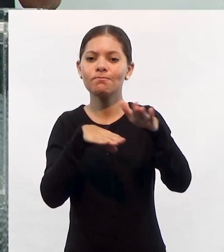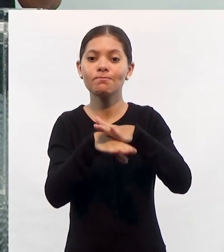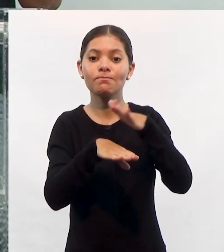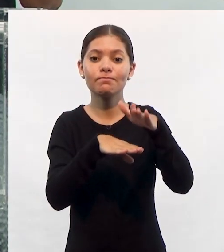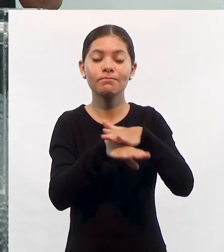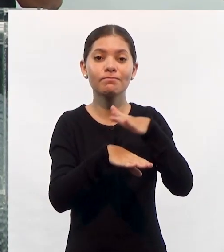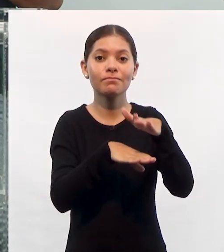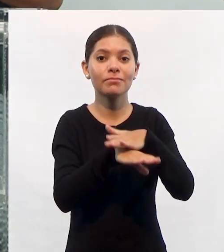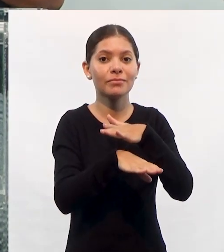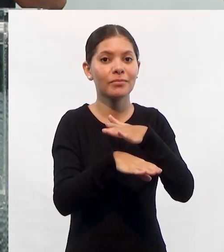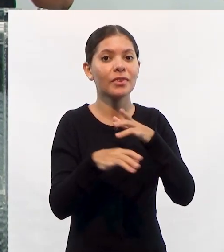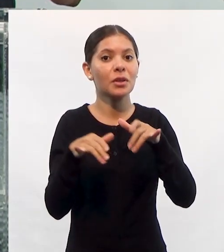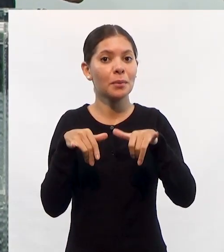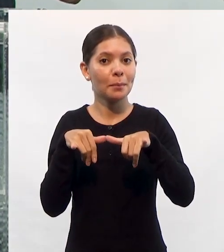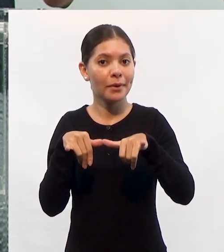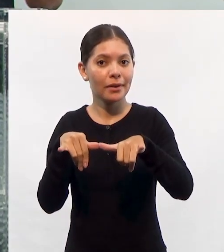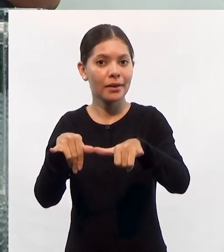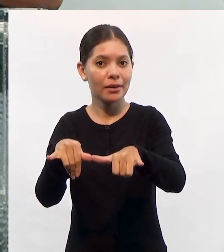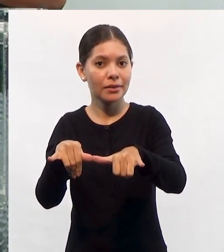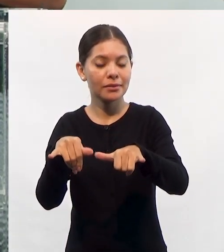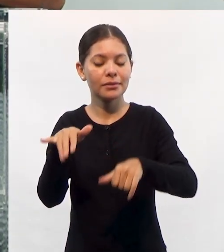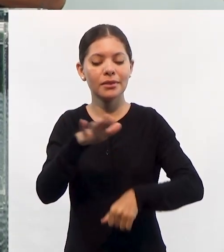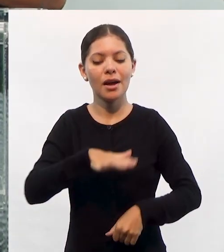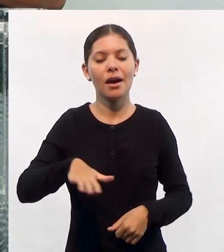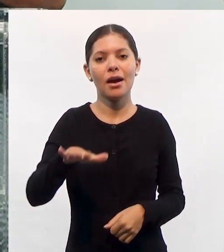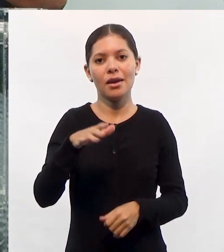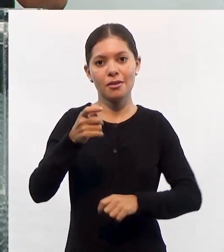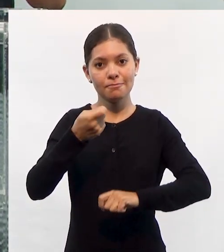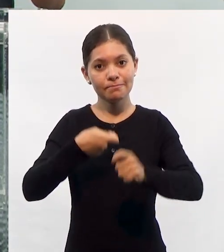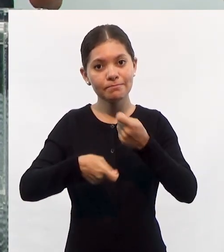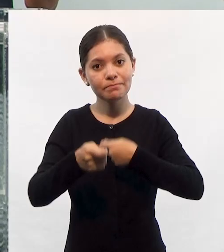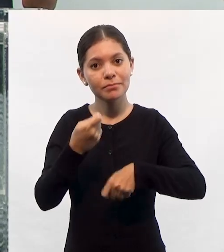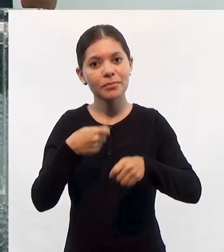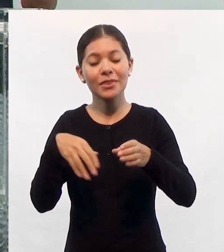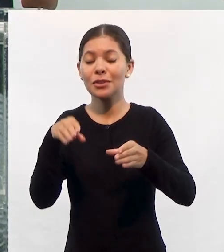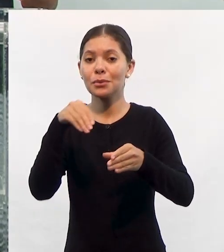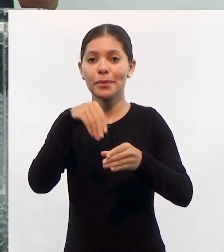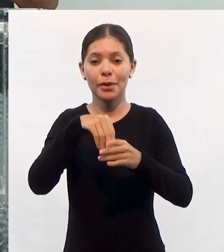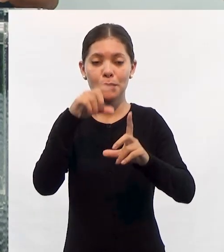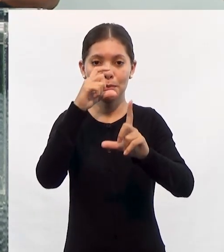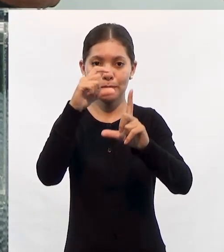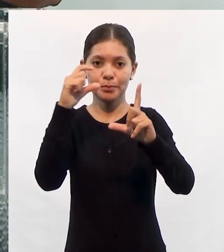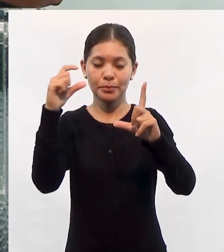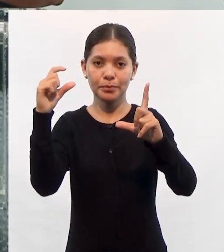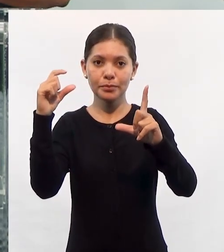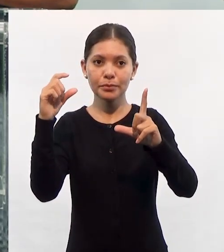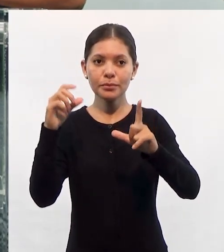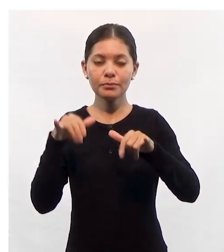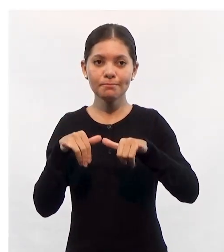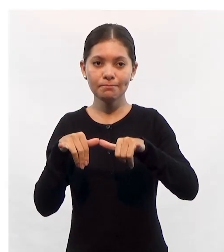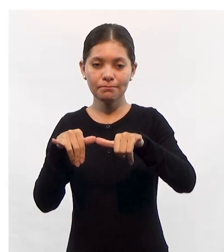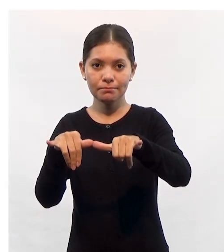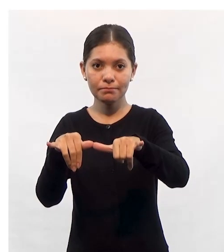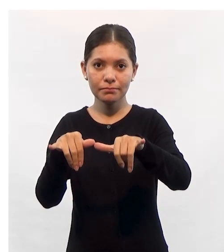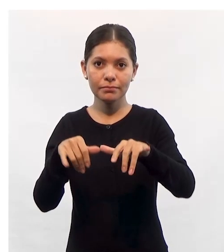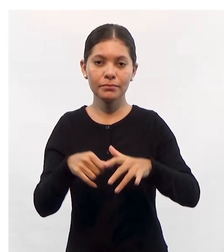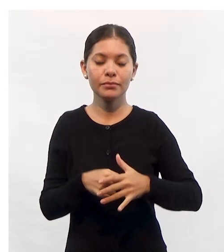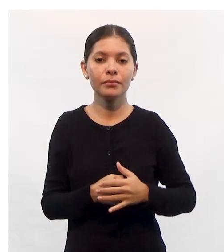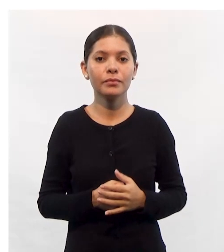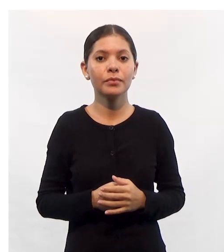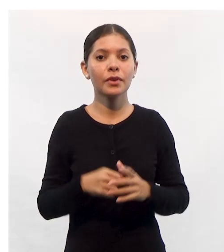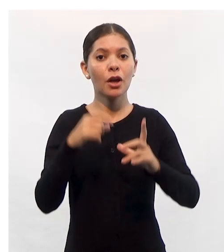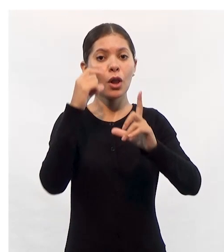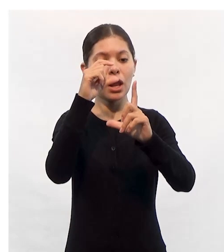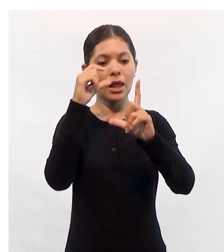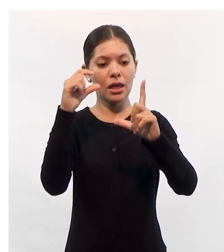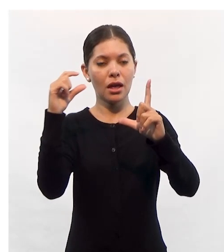do mercado, isso também faz parte da área administrativa, tudo isso faz parte do layout do mercado. Então,